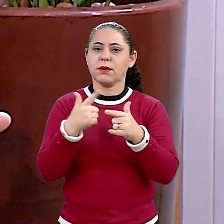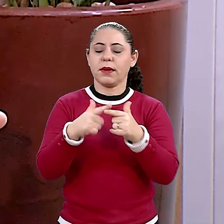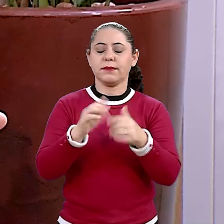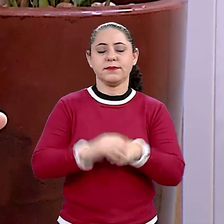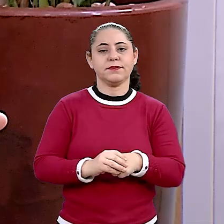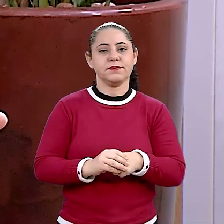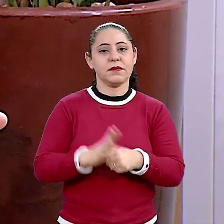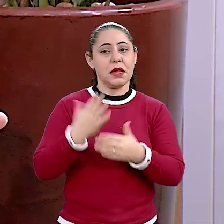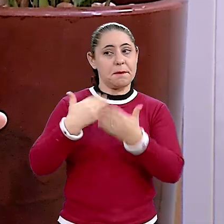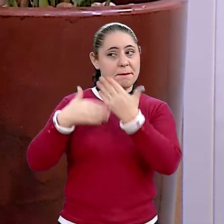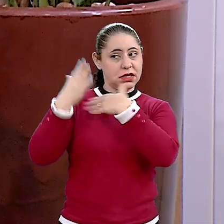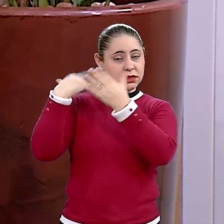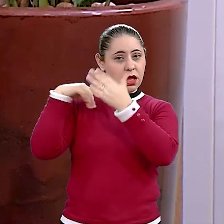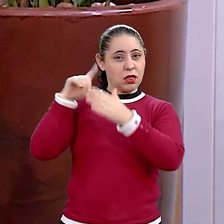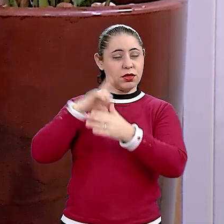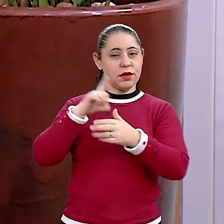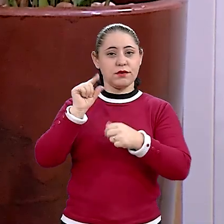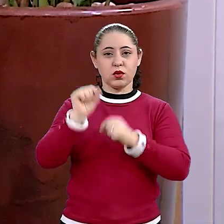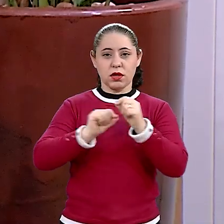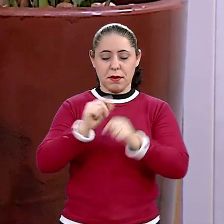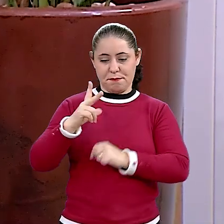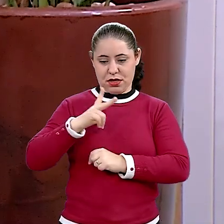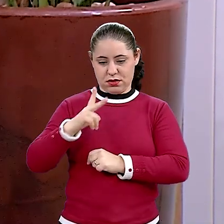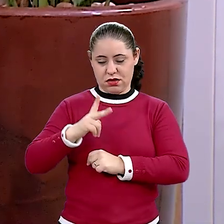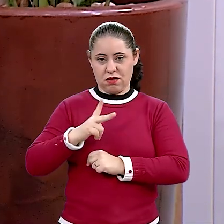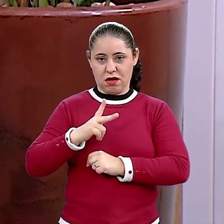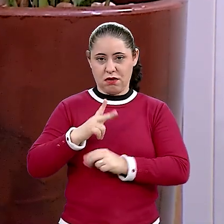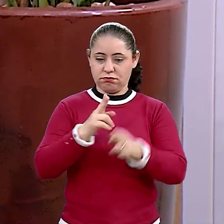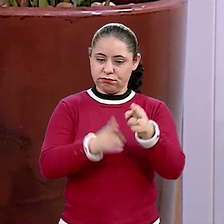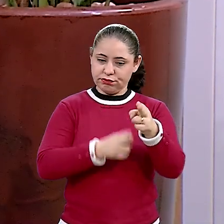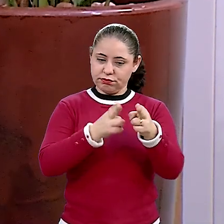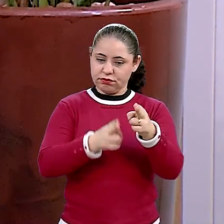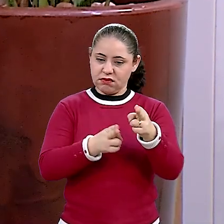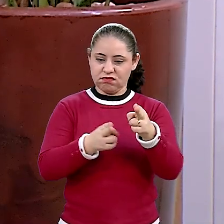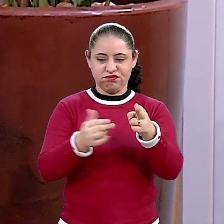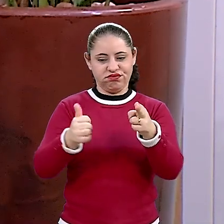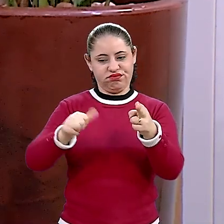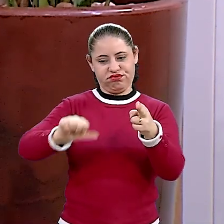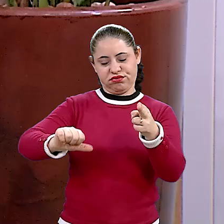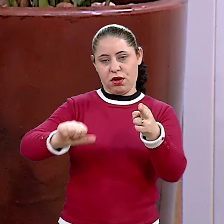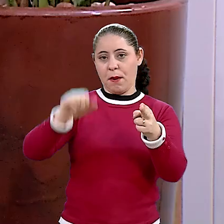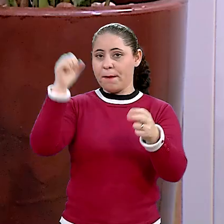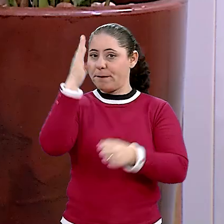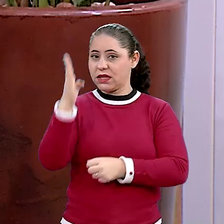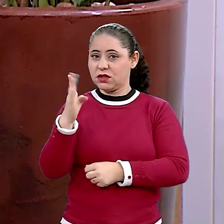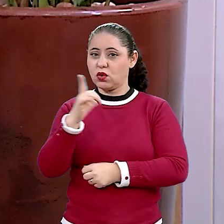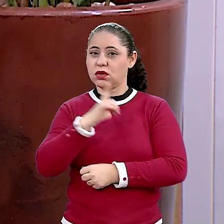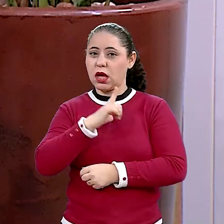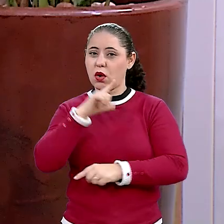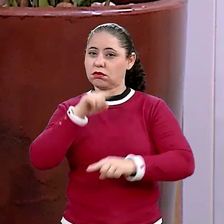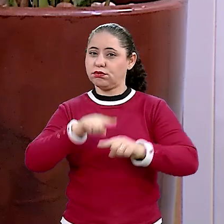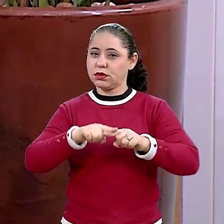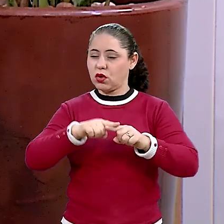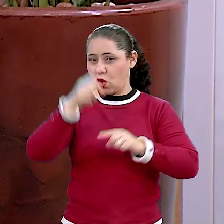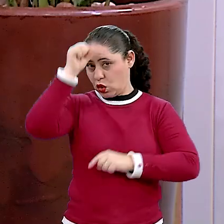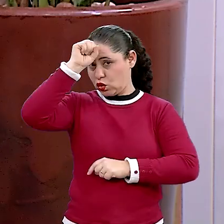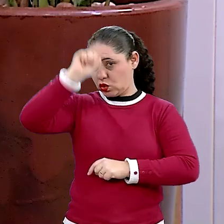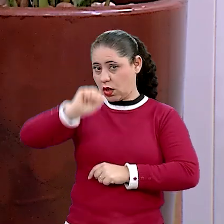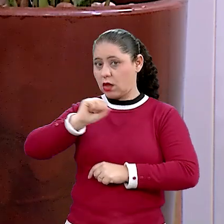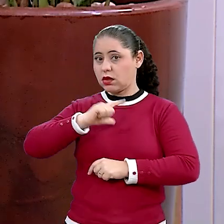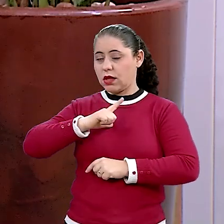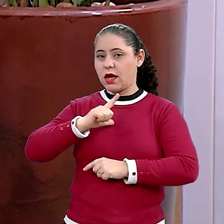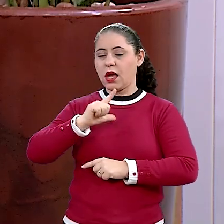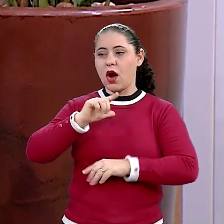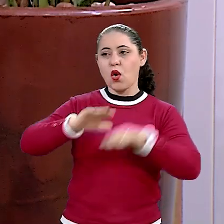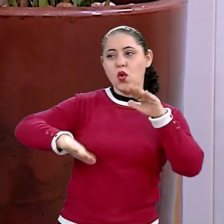no passado houve uma privatização que, a meu ver, foi muito mal feita. Acho que o Brasil teve um caso de muito sucesso em